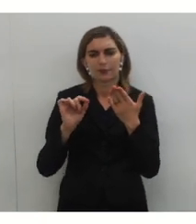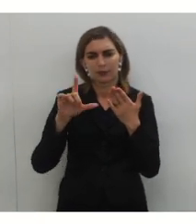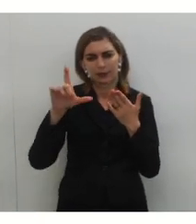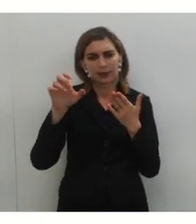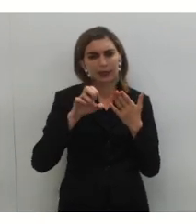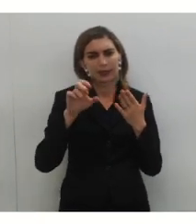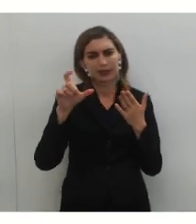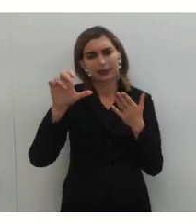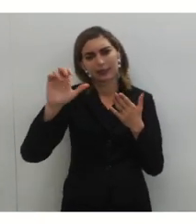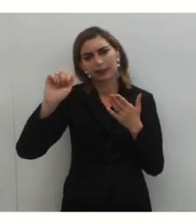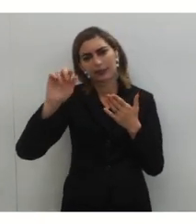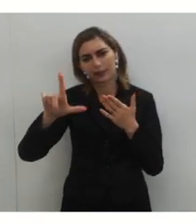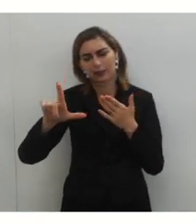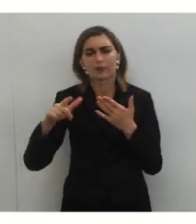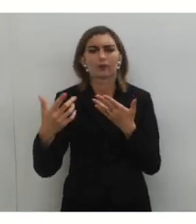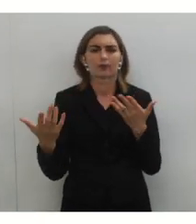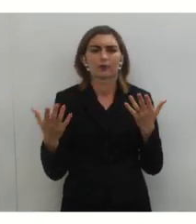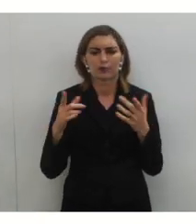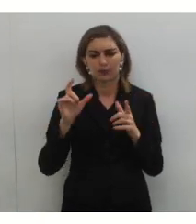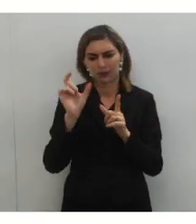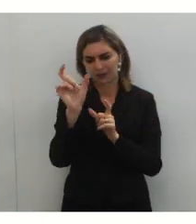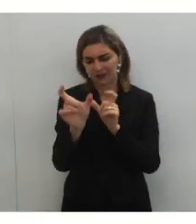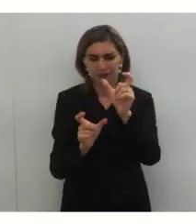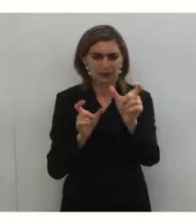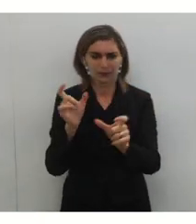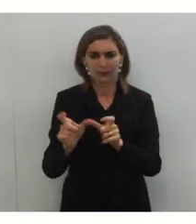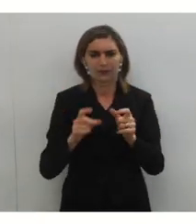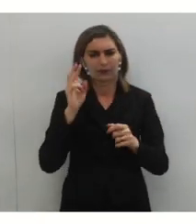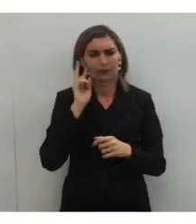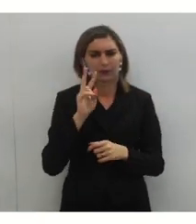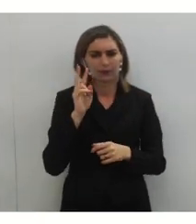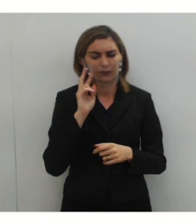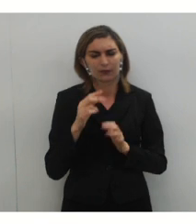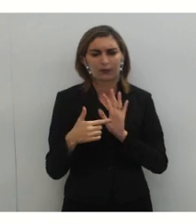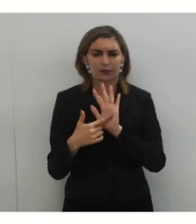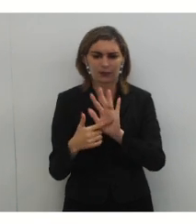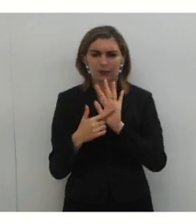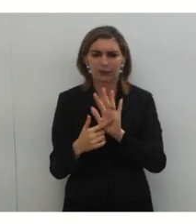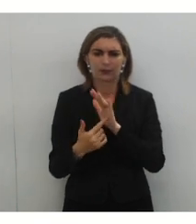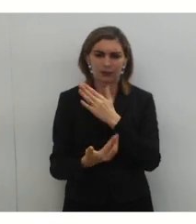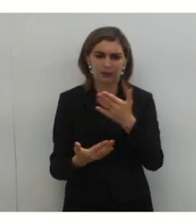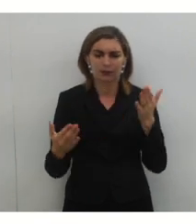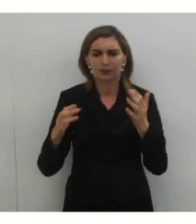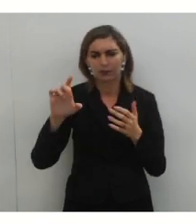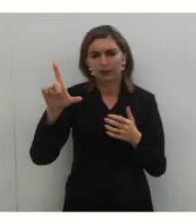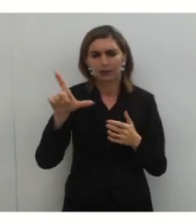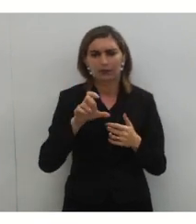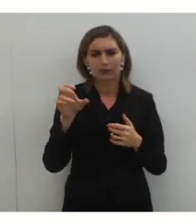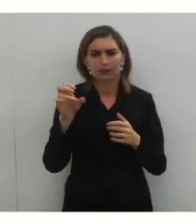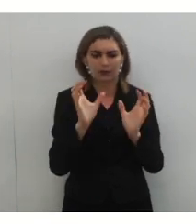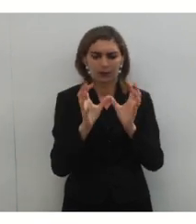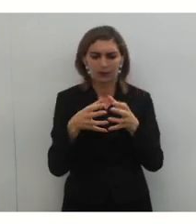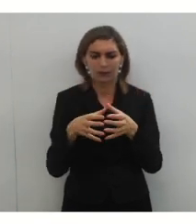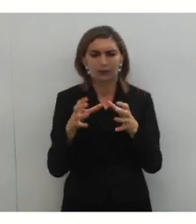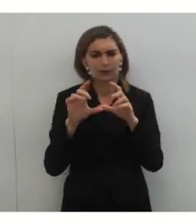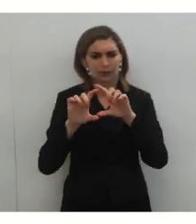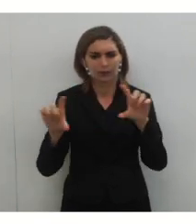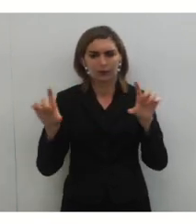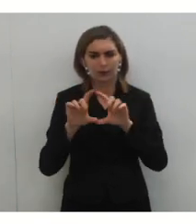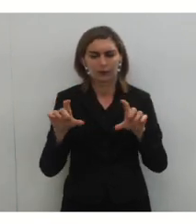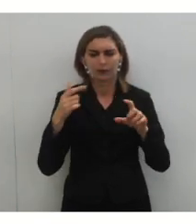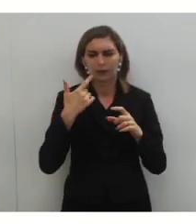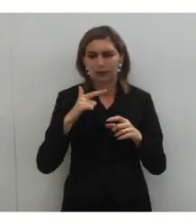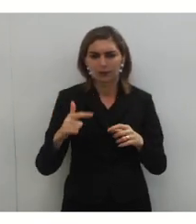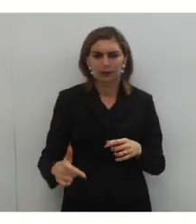lexical, né, a escolha de palavras, lembrando que eu apresentei aqui, léxico é o conjunto de palavras, né, do idioma,